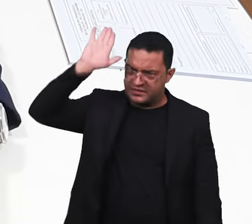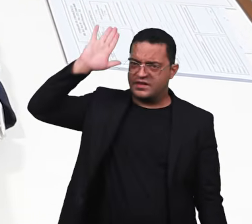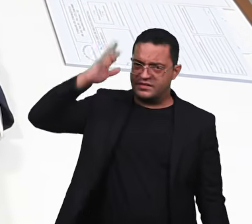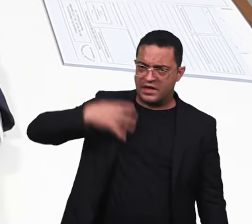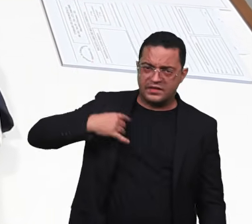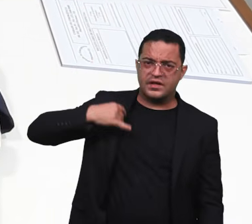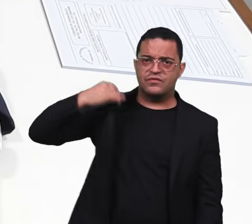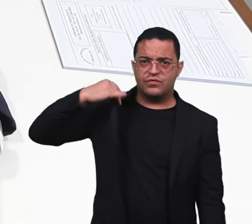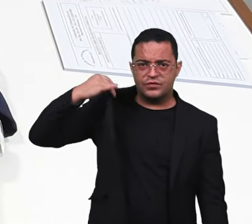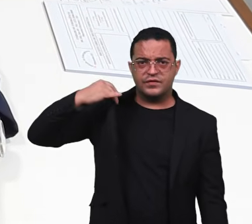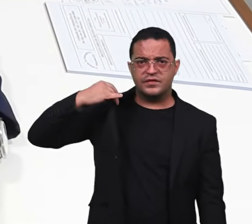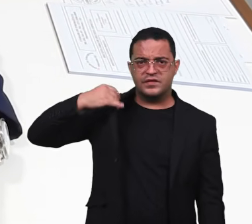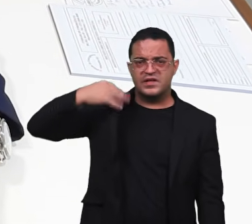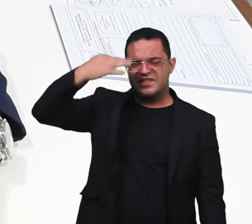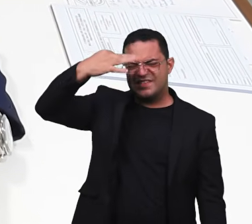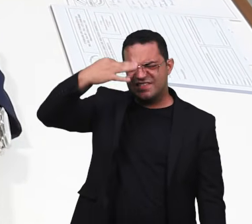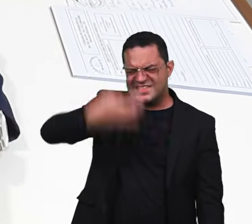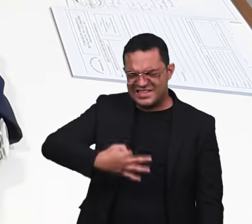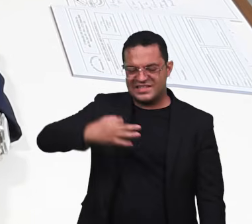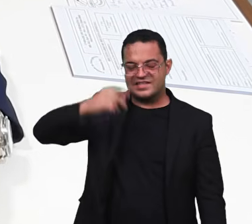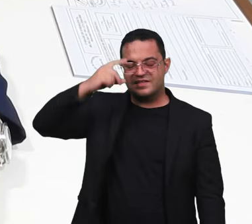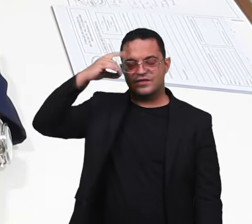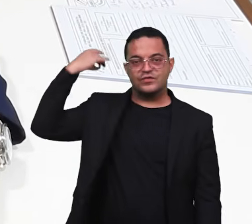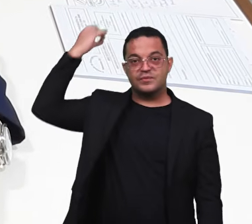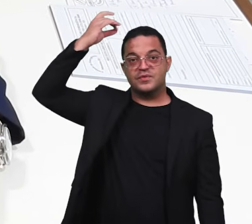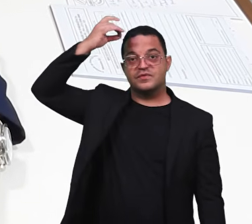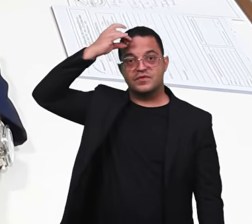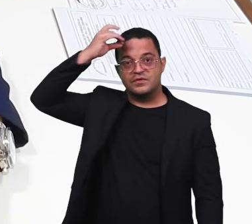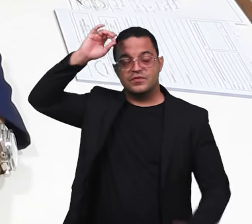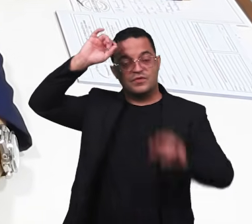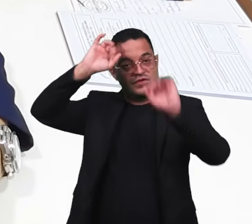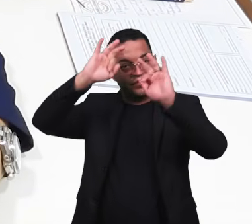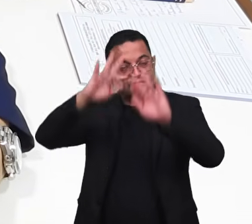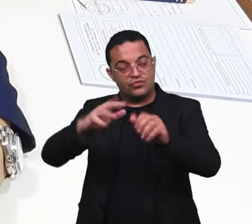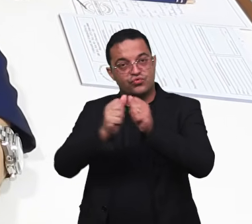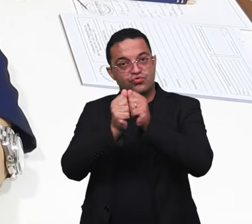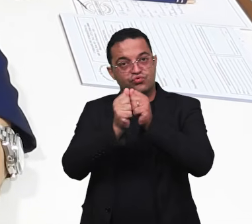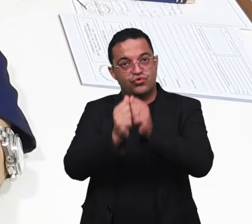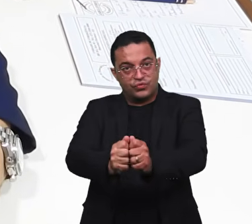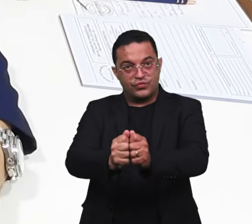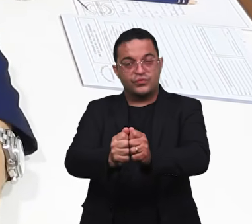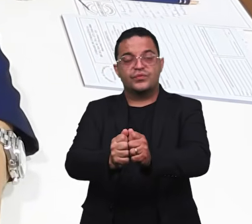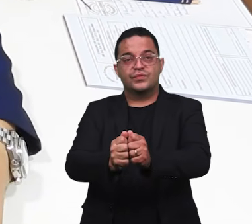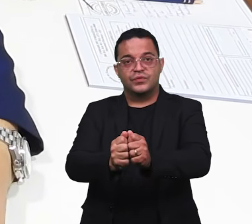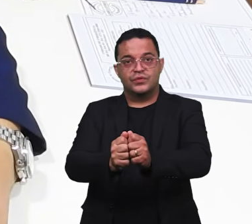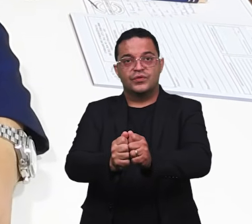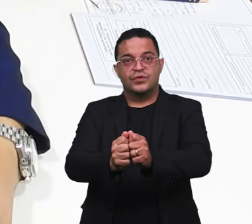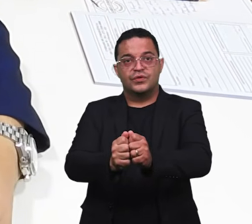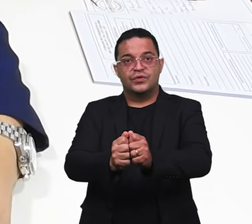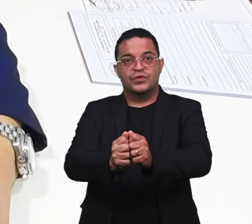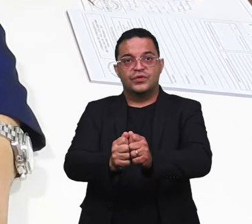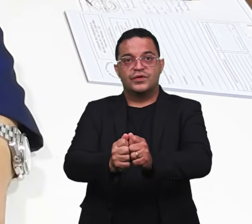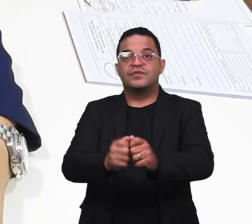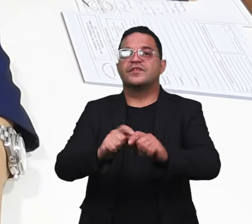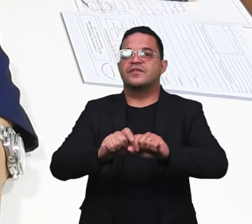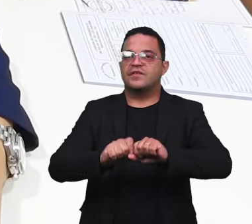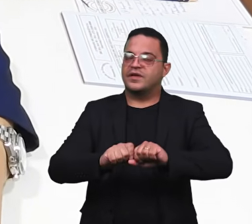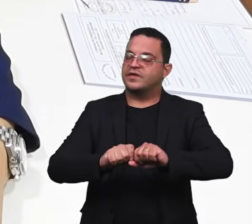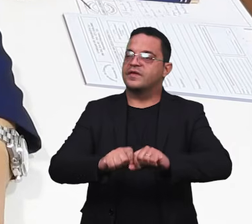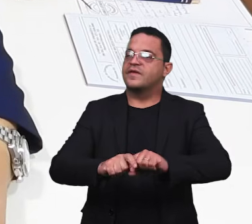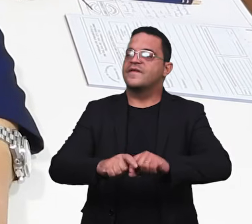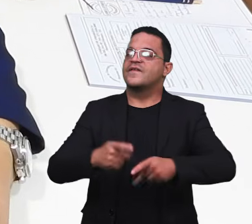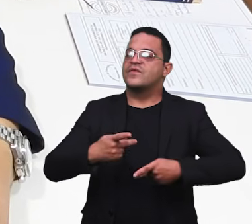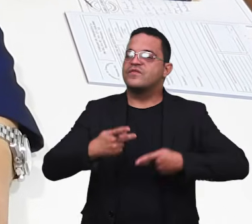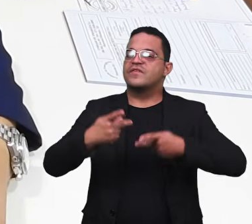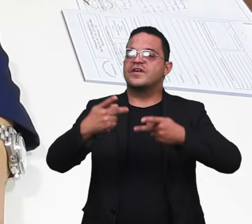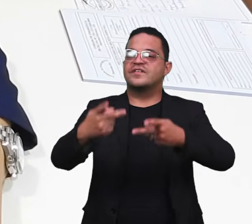lembrado. Voluntarie-se. Certamente o Espírito do Senhor estará contigo, você vai receber uma bênção e